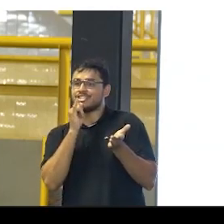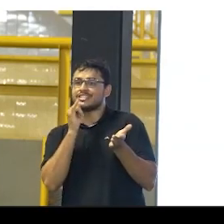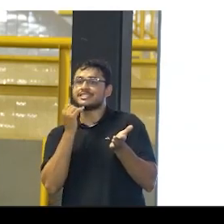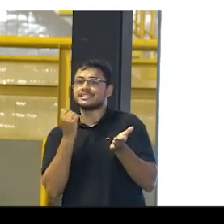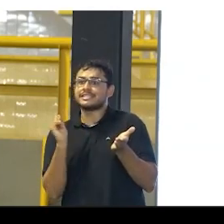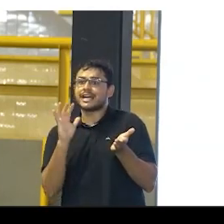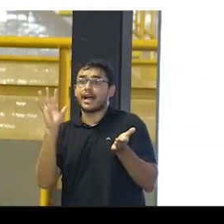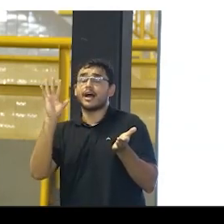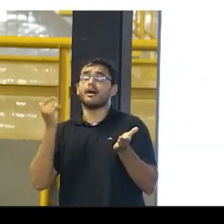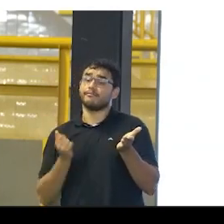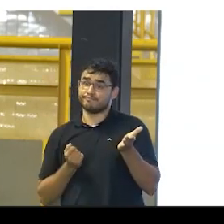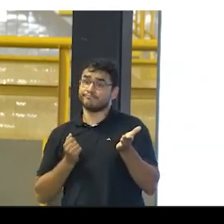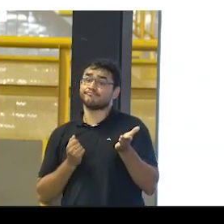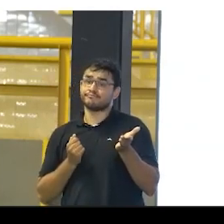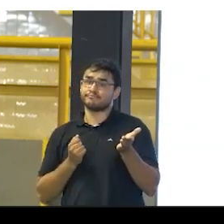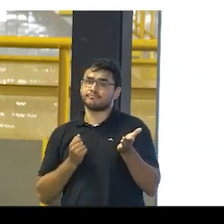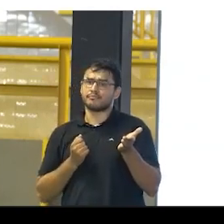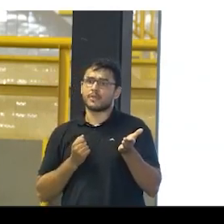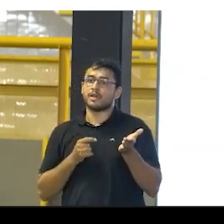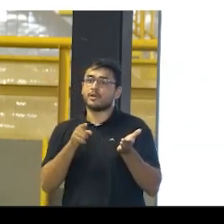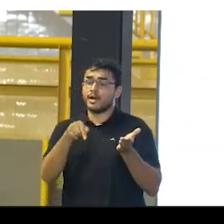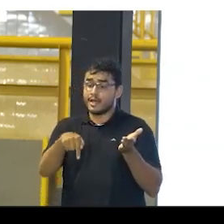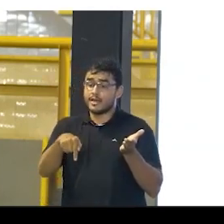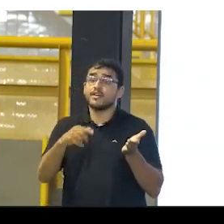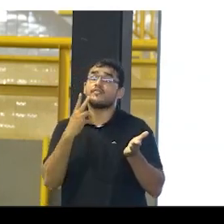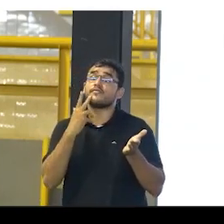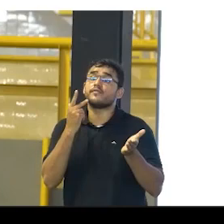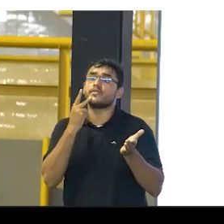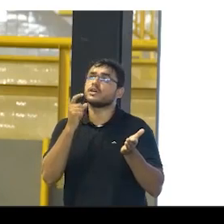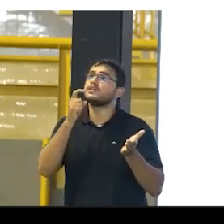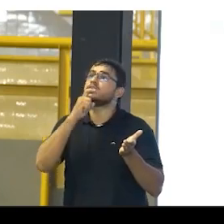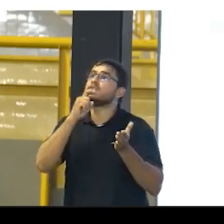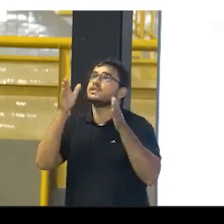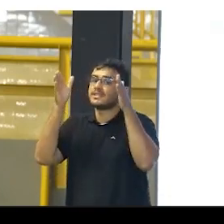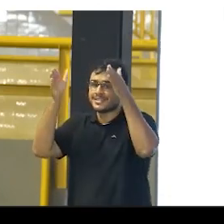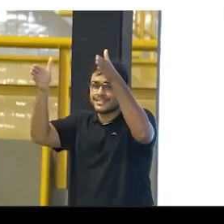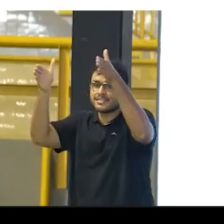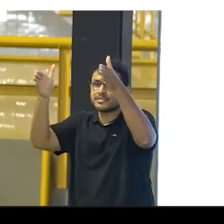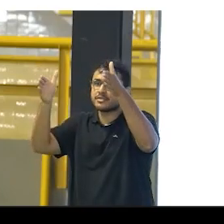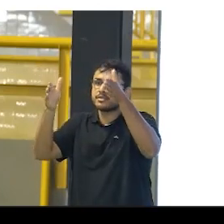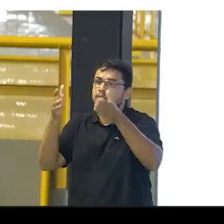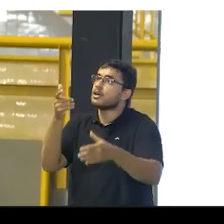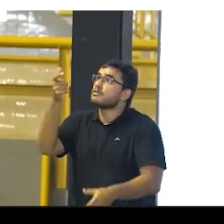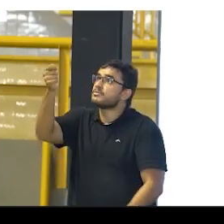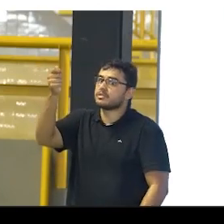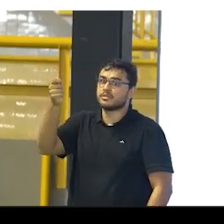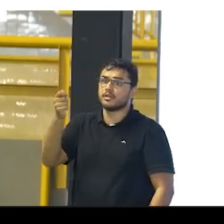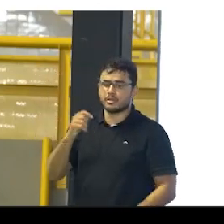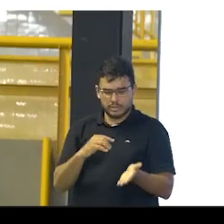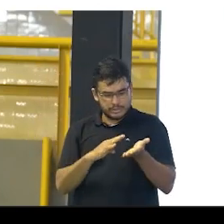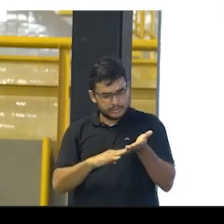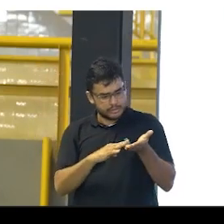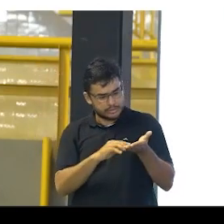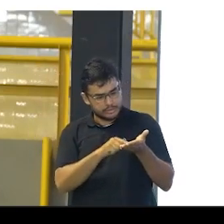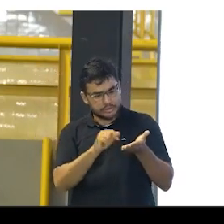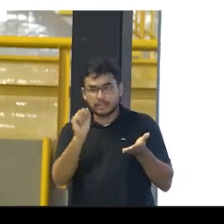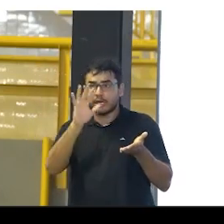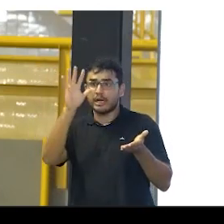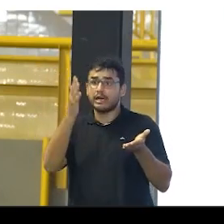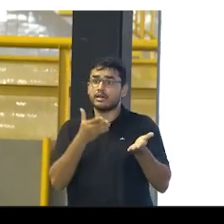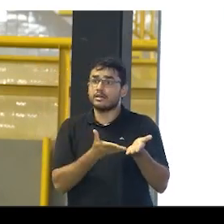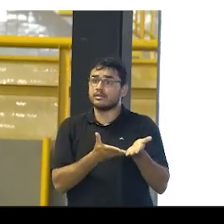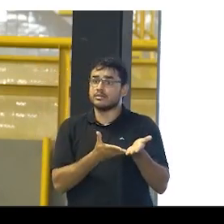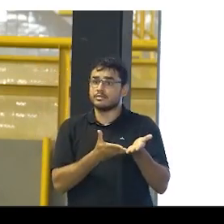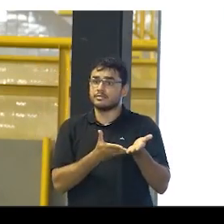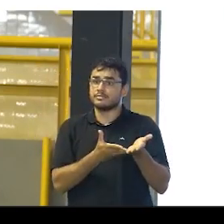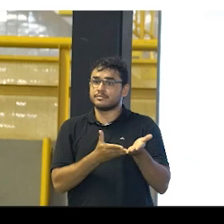calor, que o ar-condicionado não era luxo, ar-condicionado era uma necessidade. Mas